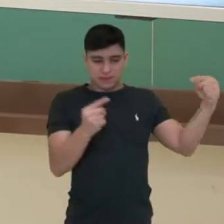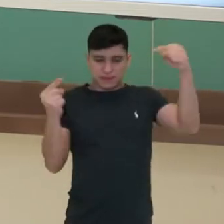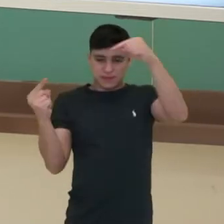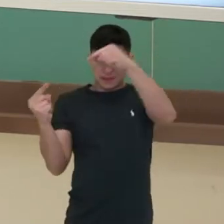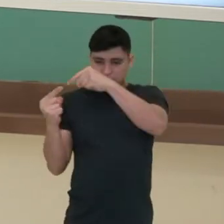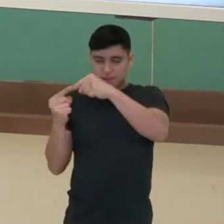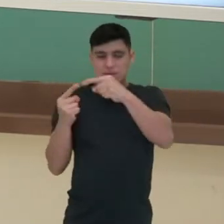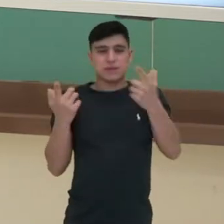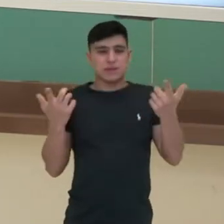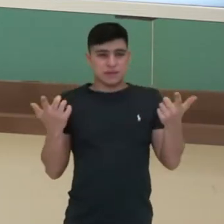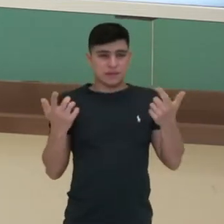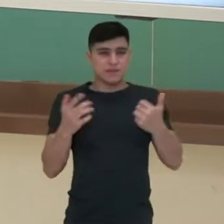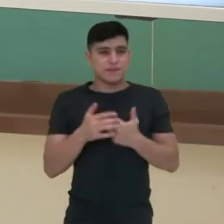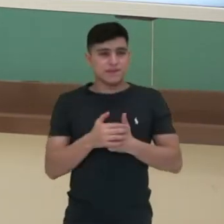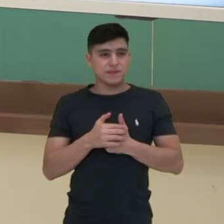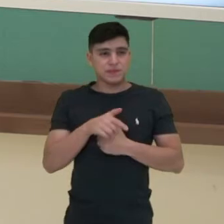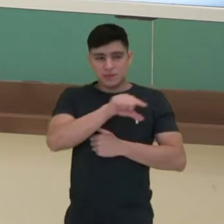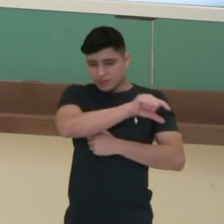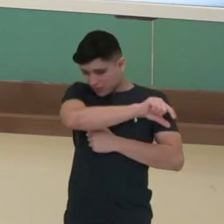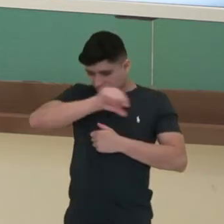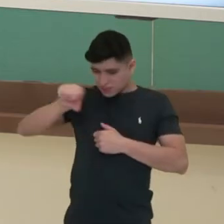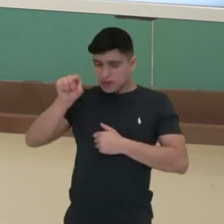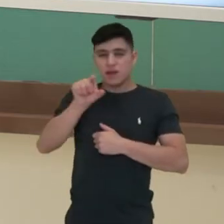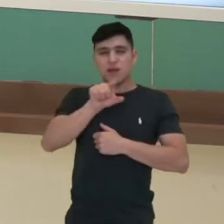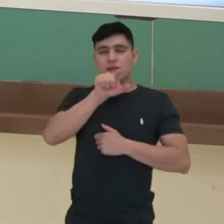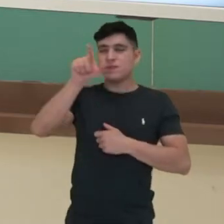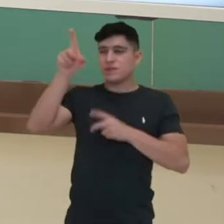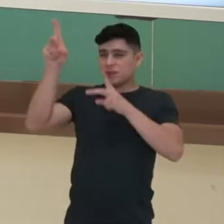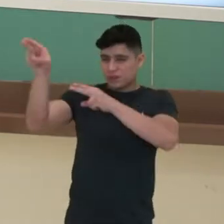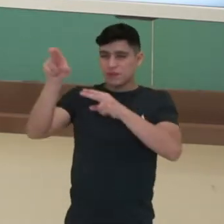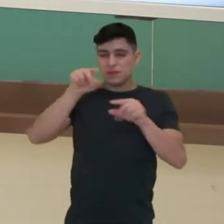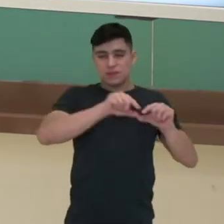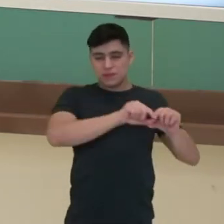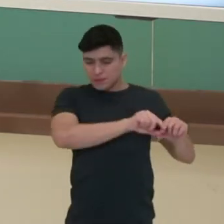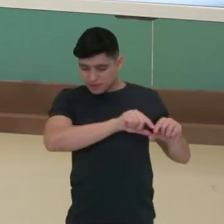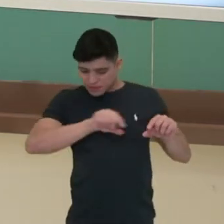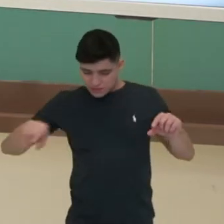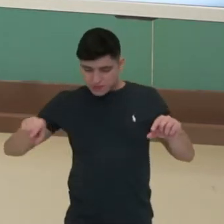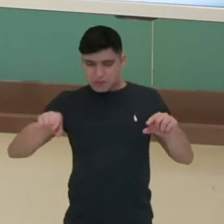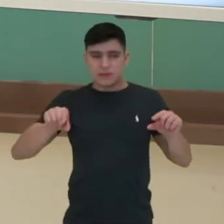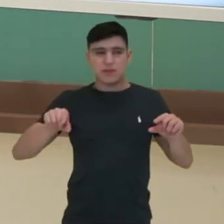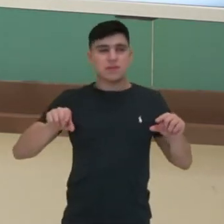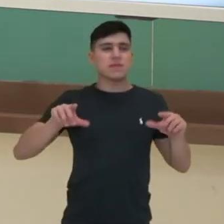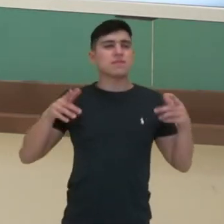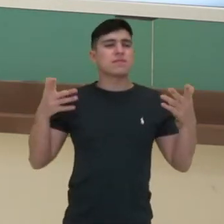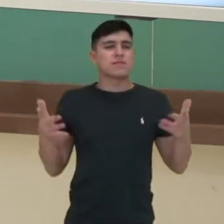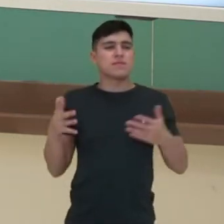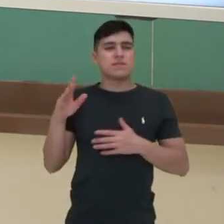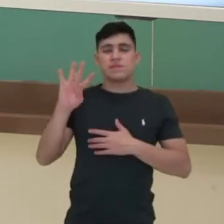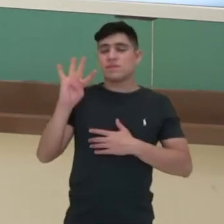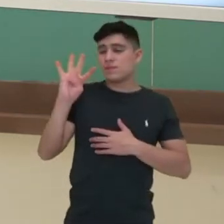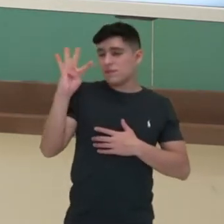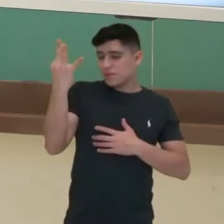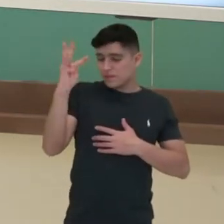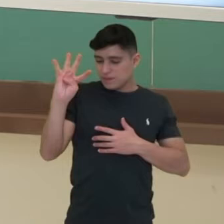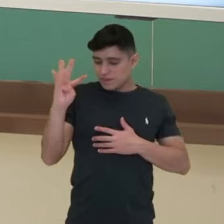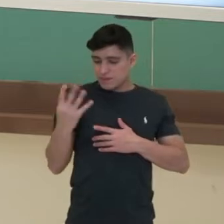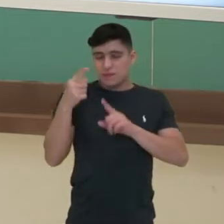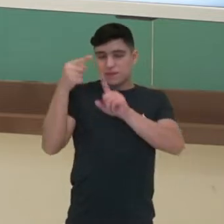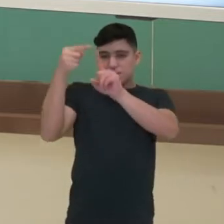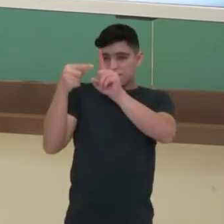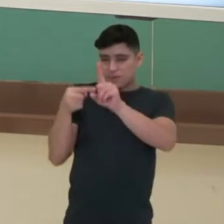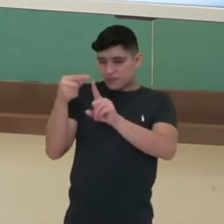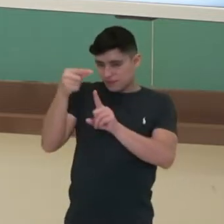primeira aqui, segunda com a segunda. E no outro caso, mesma situação. Obteve 4 gametas para cada tipo